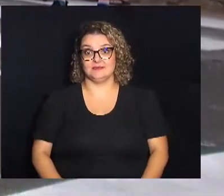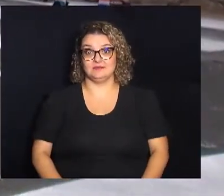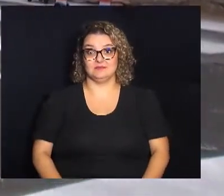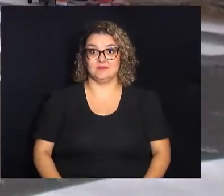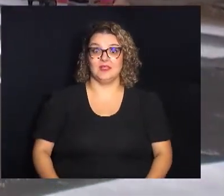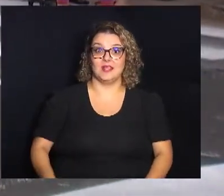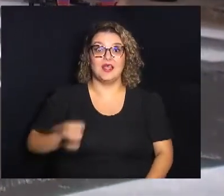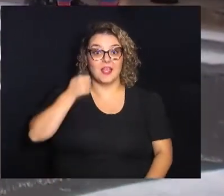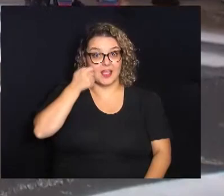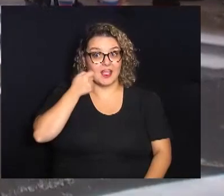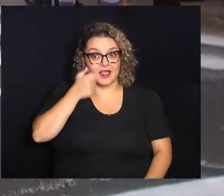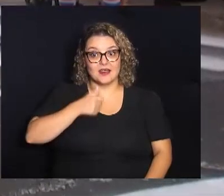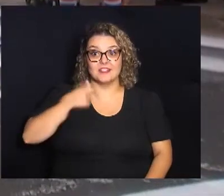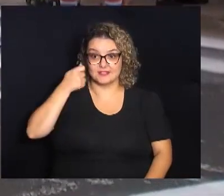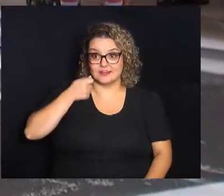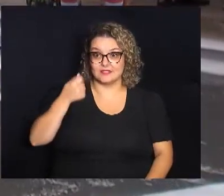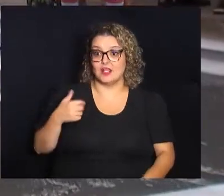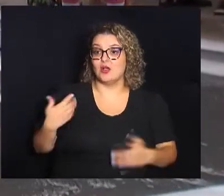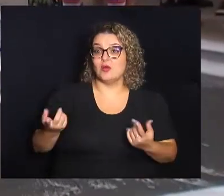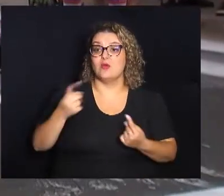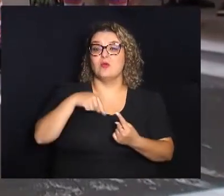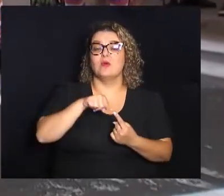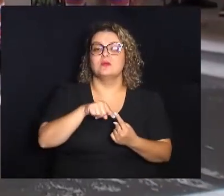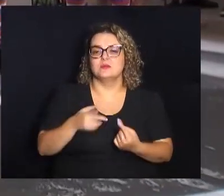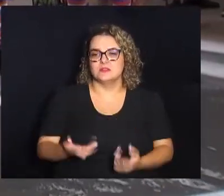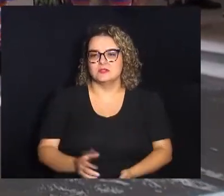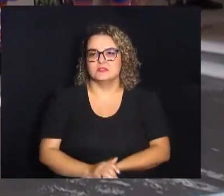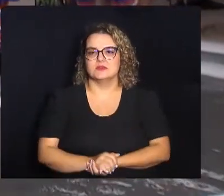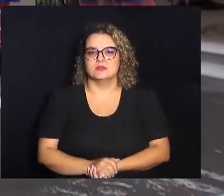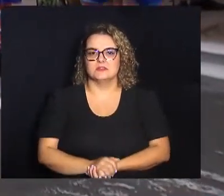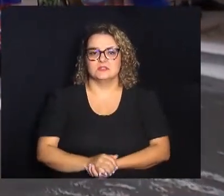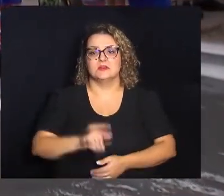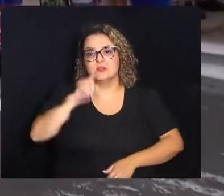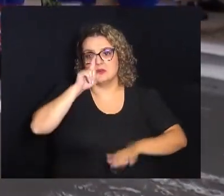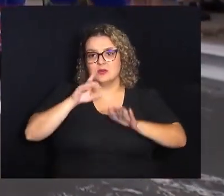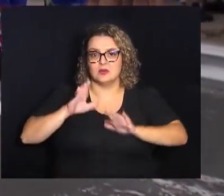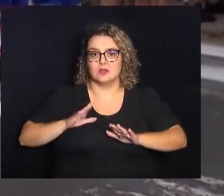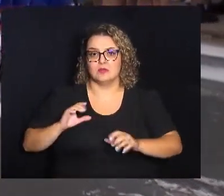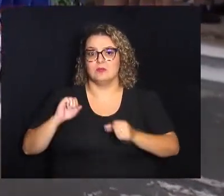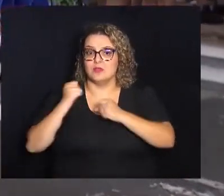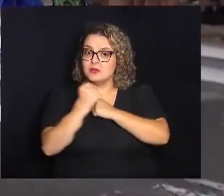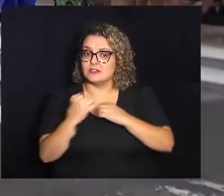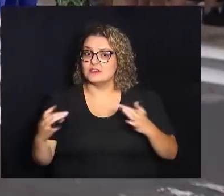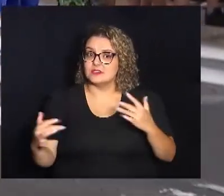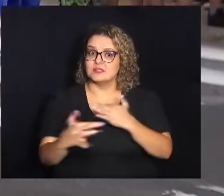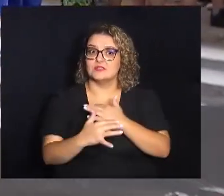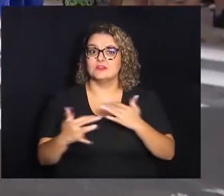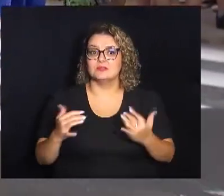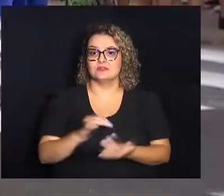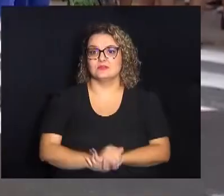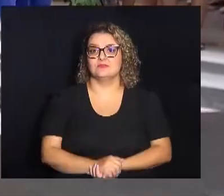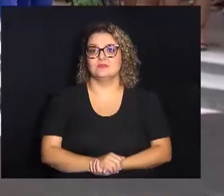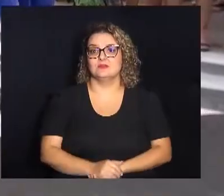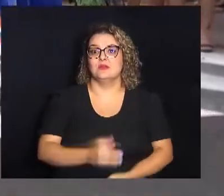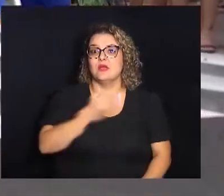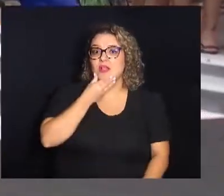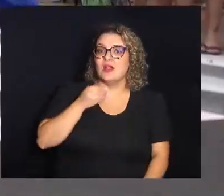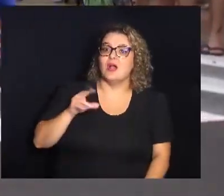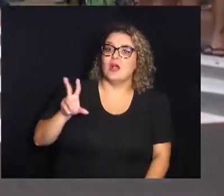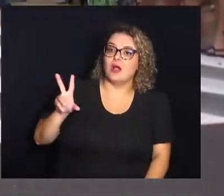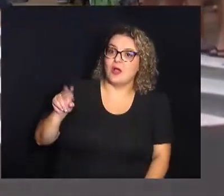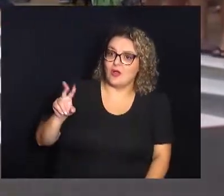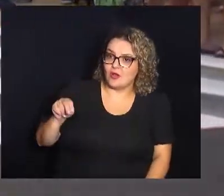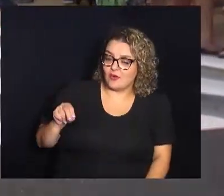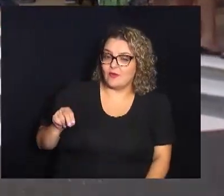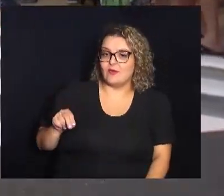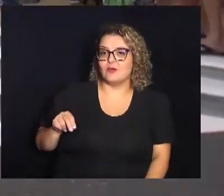atores, atrizes. Qual a finalidade disso? Em cuidado, proteja o pedestre, avô do pequeno Lucas.